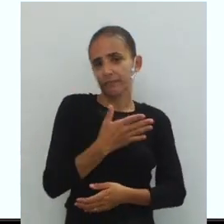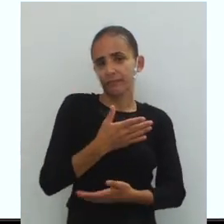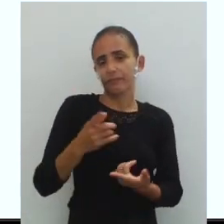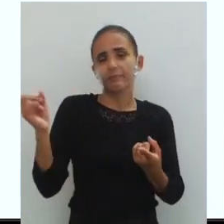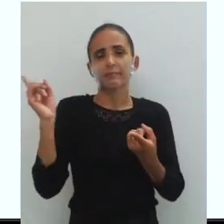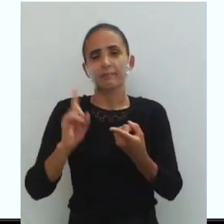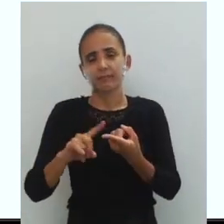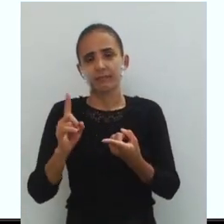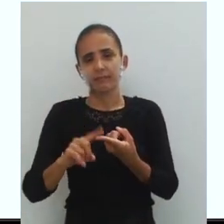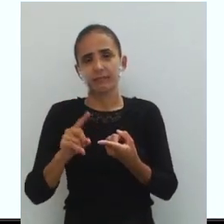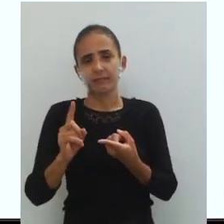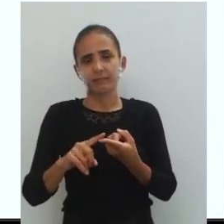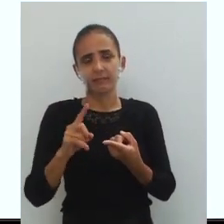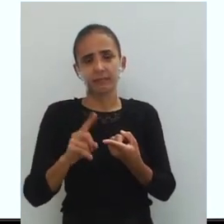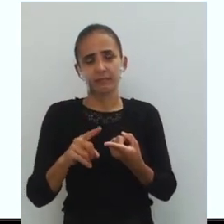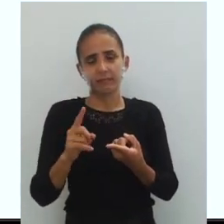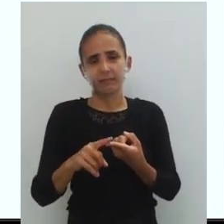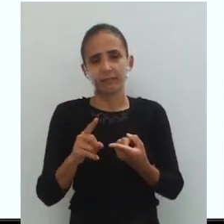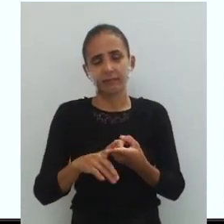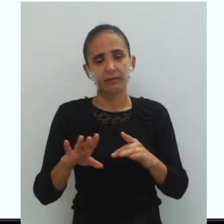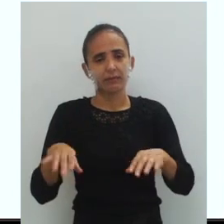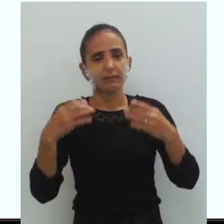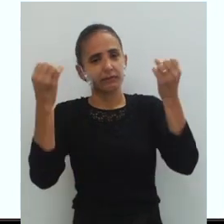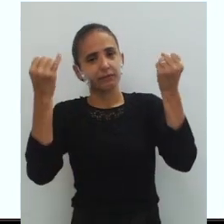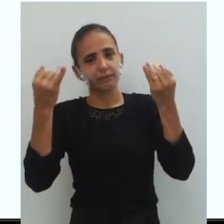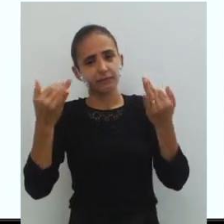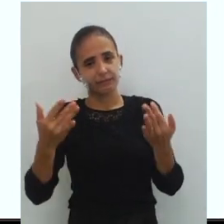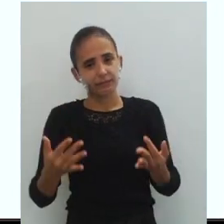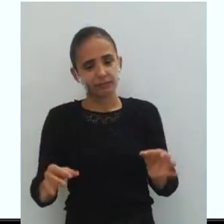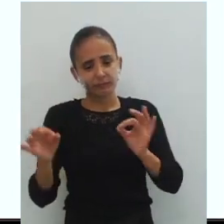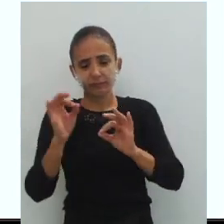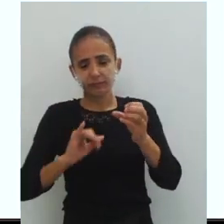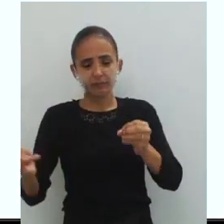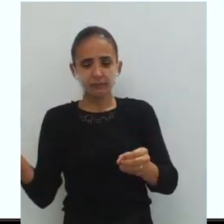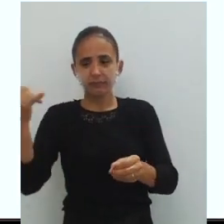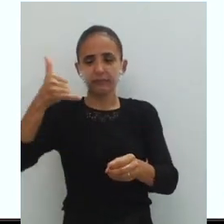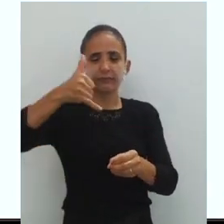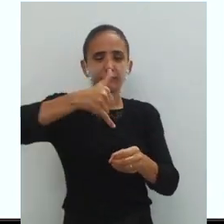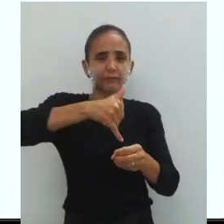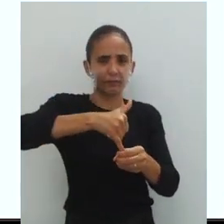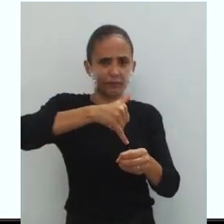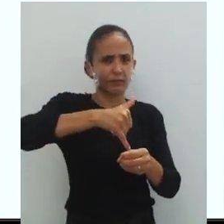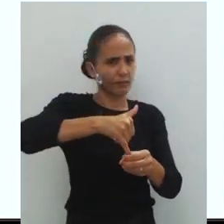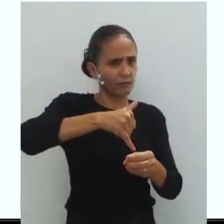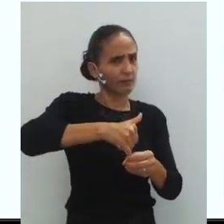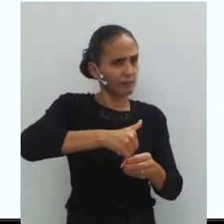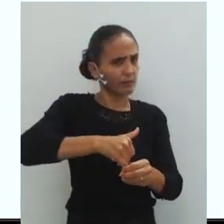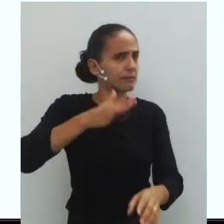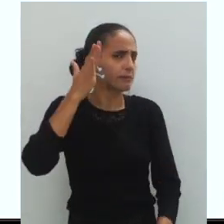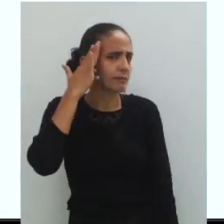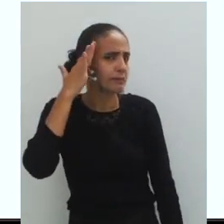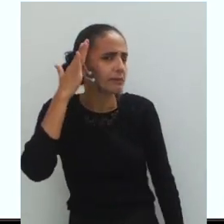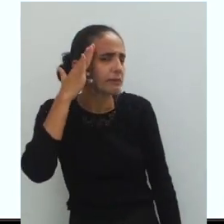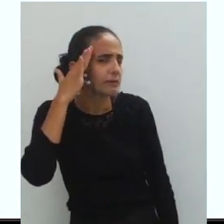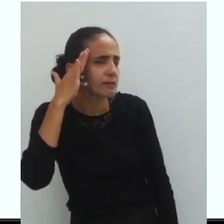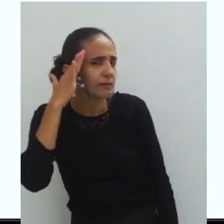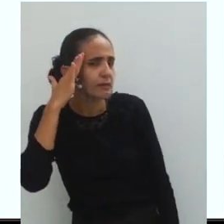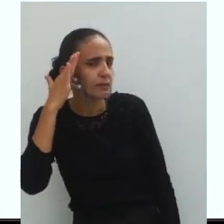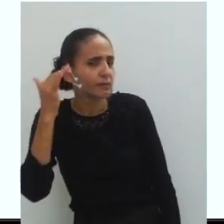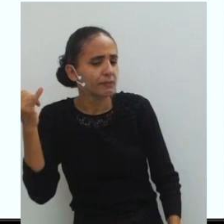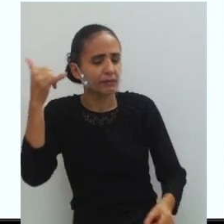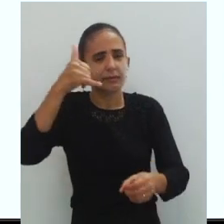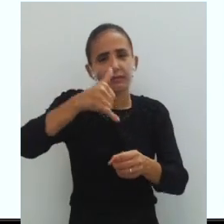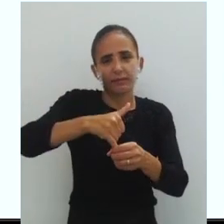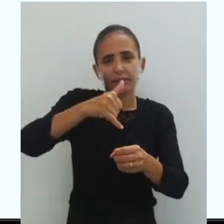automobilística, porque quando se fala de gasolina, a gente sabe que a gasolina é um derivado